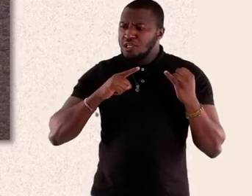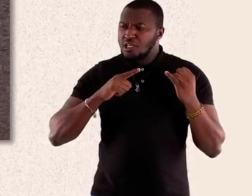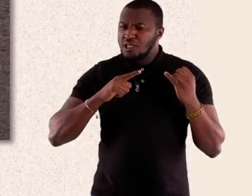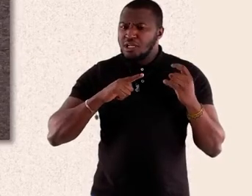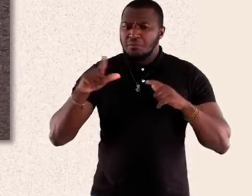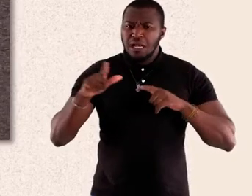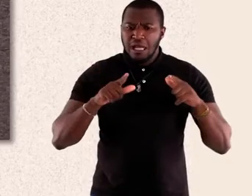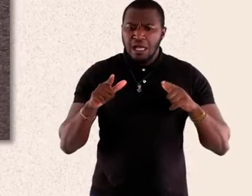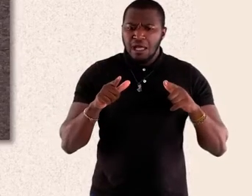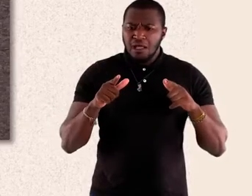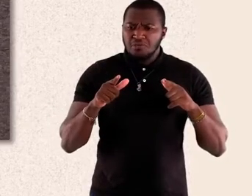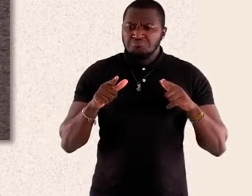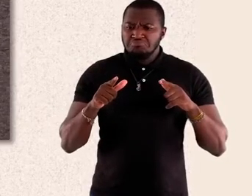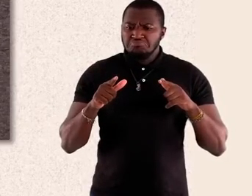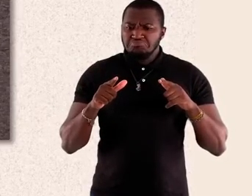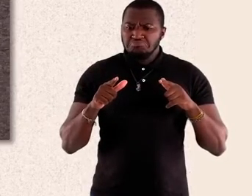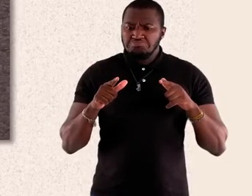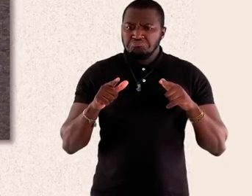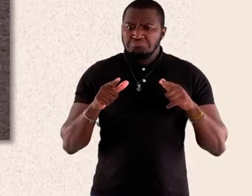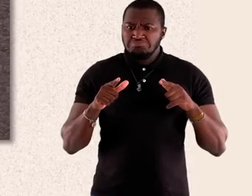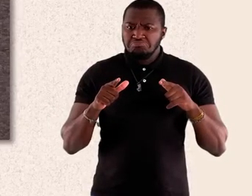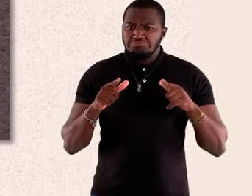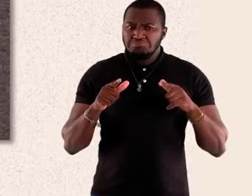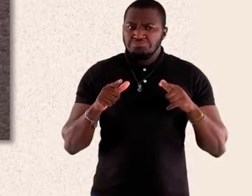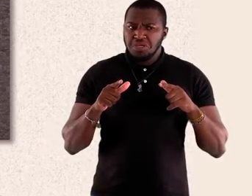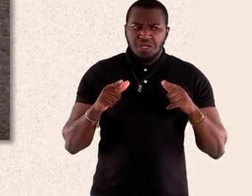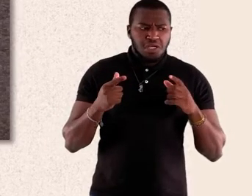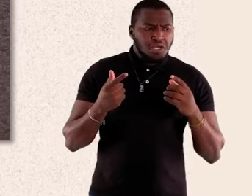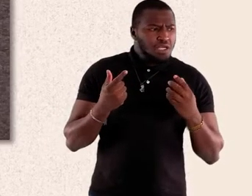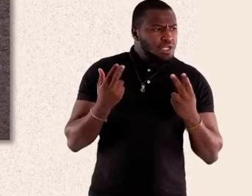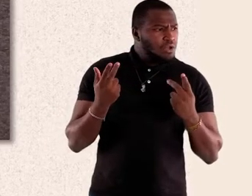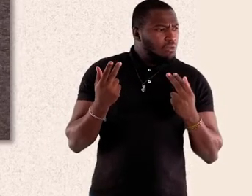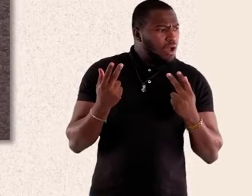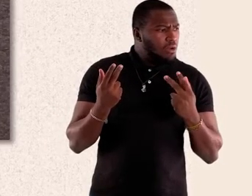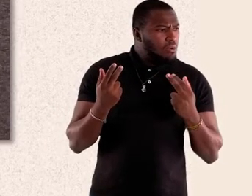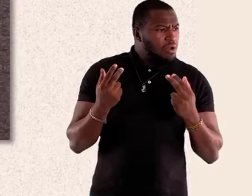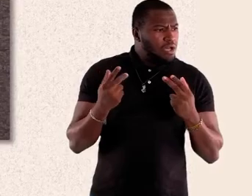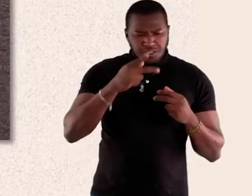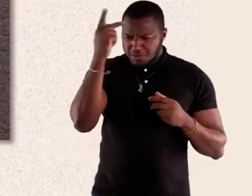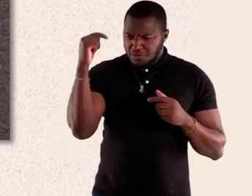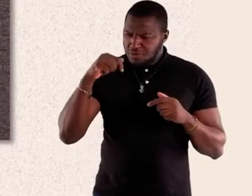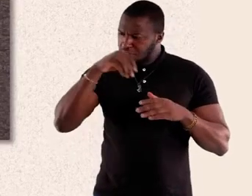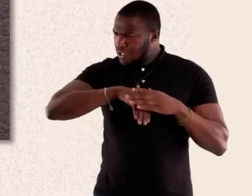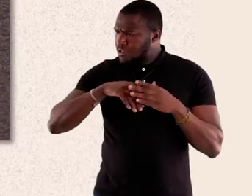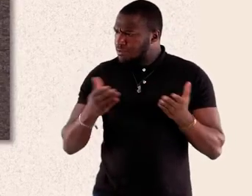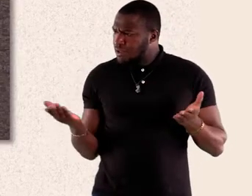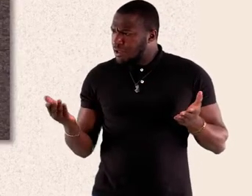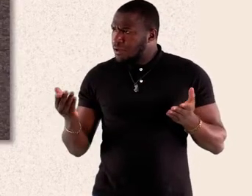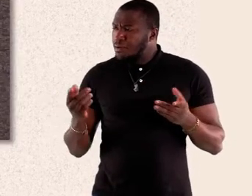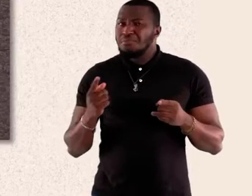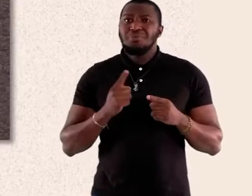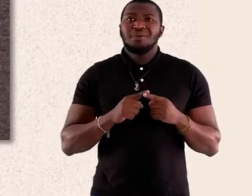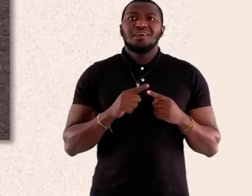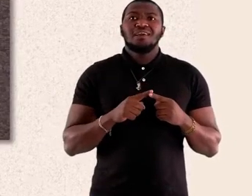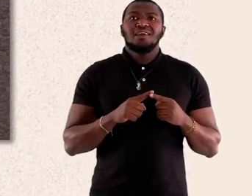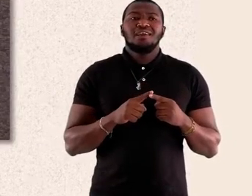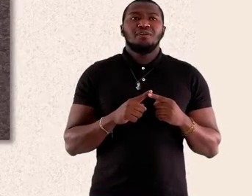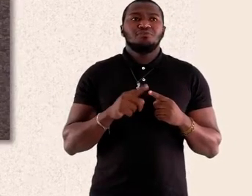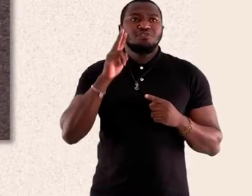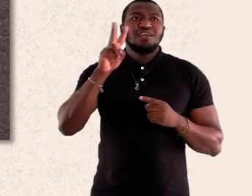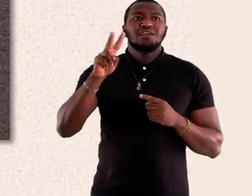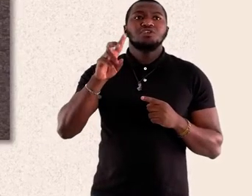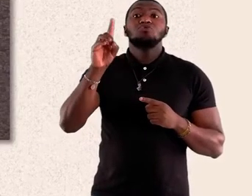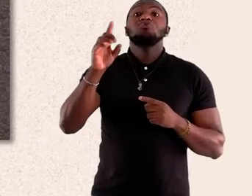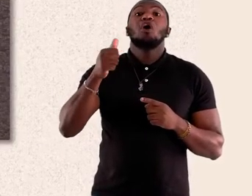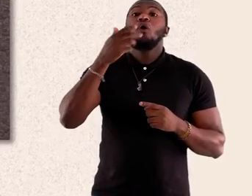determinada forma quero uma forma esperada e acredito que muito relacionada Uma expectativa de uma figura masculina